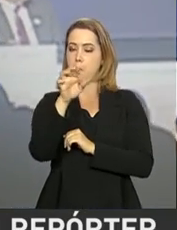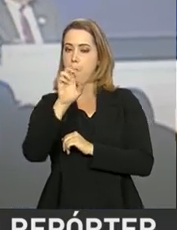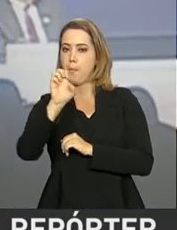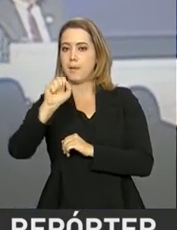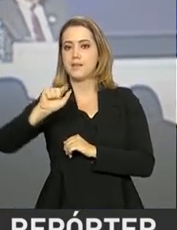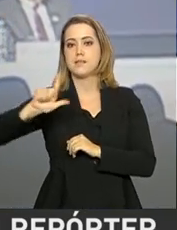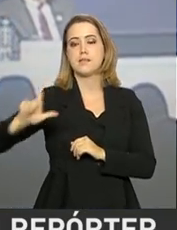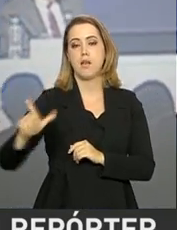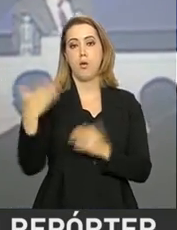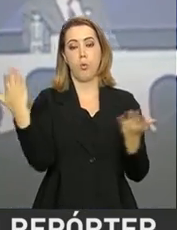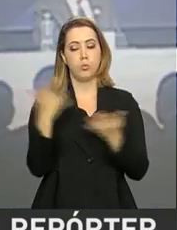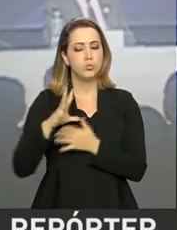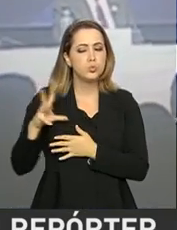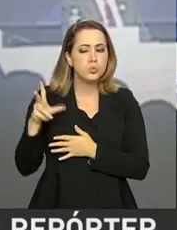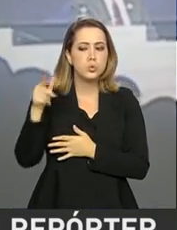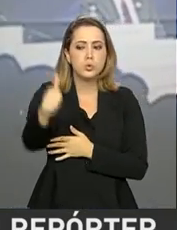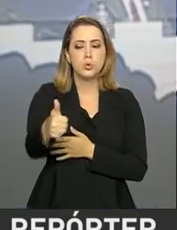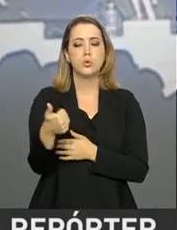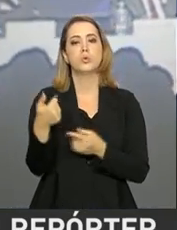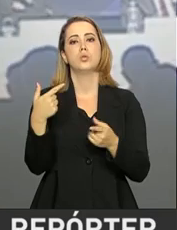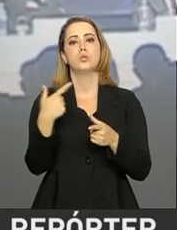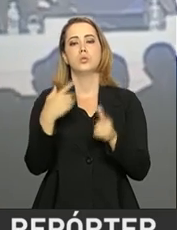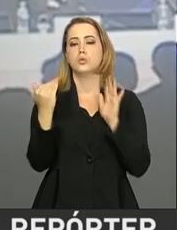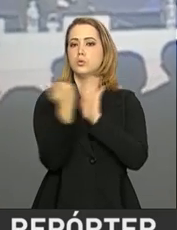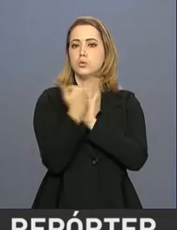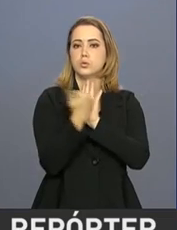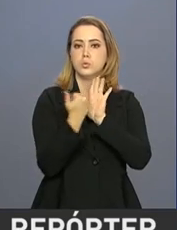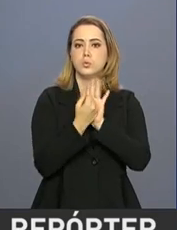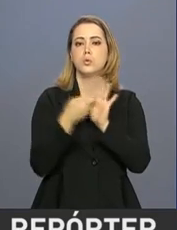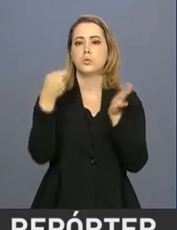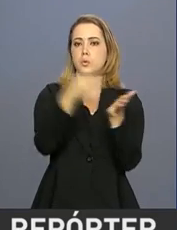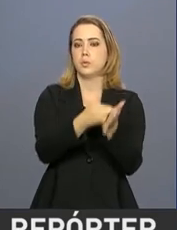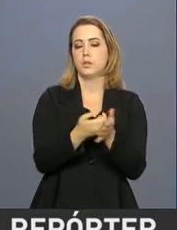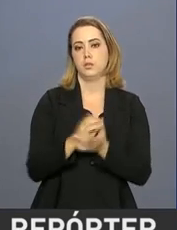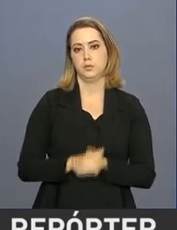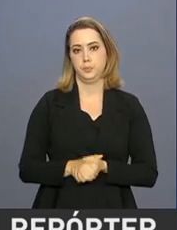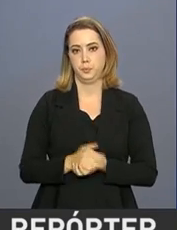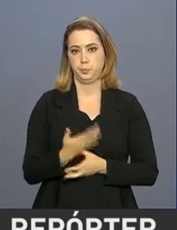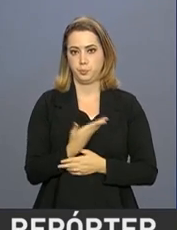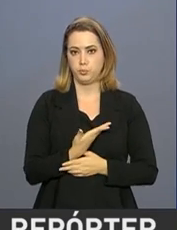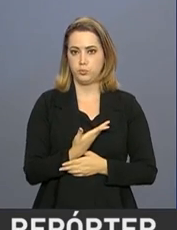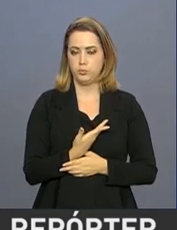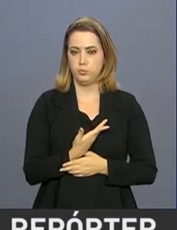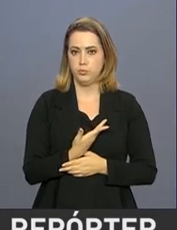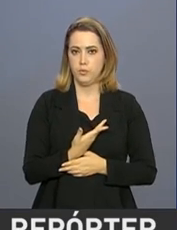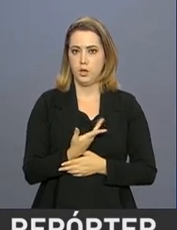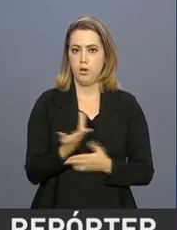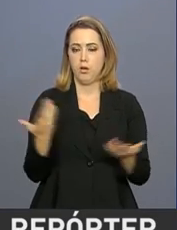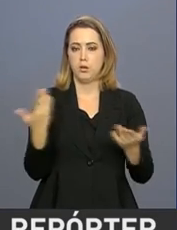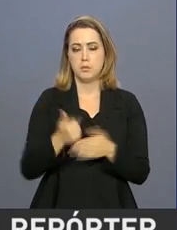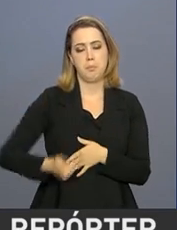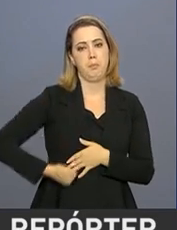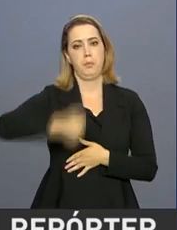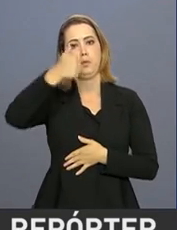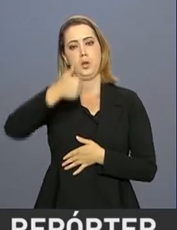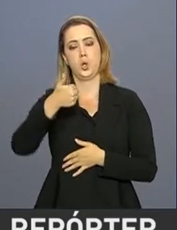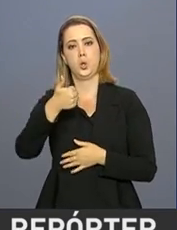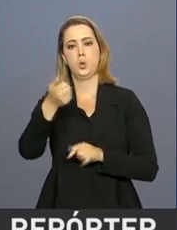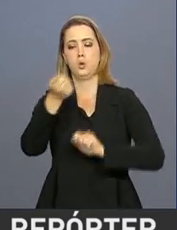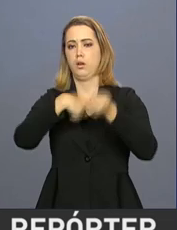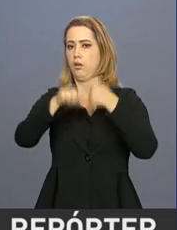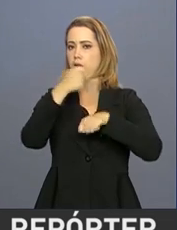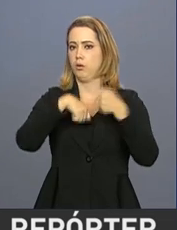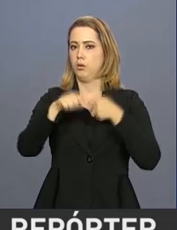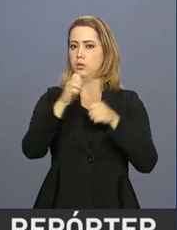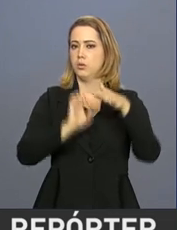de qualquer programa, mesmo se não tiver recursos. Quando se pretende desafogar a Petrobras, digamos assim, não